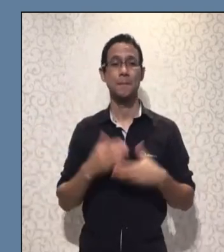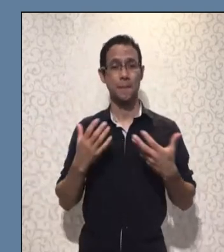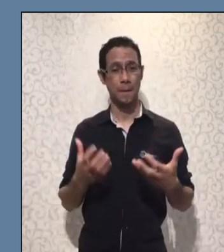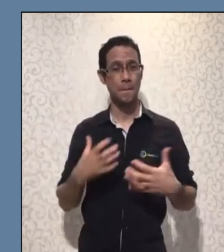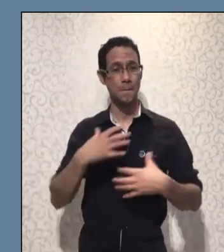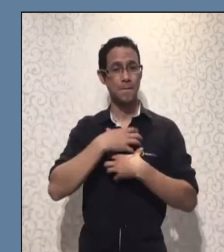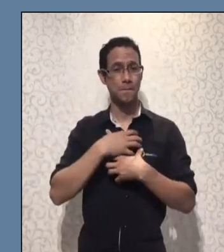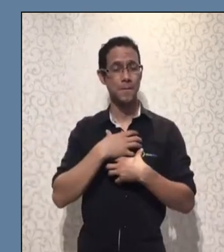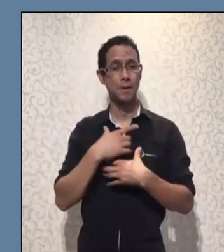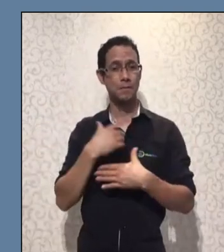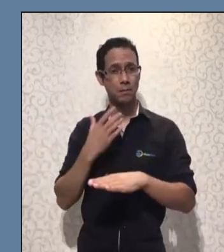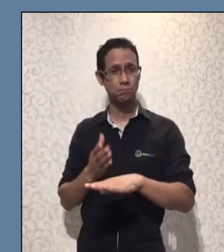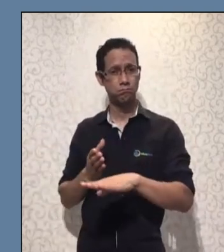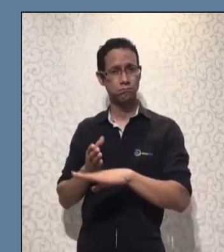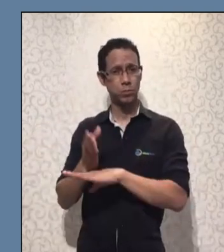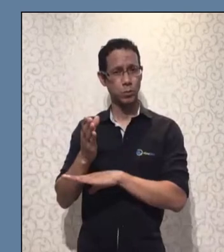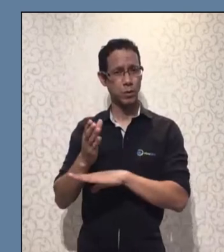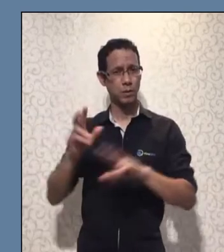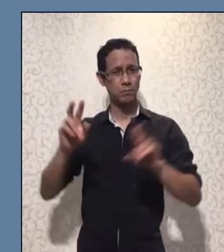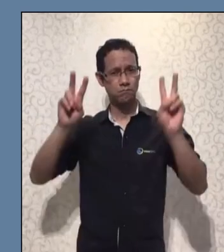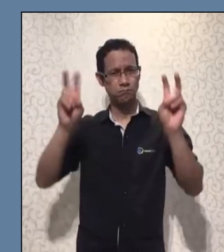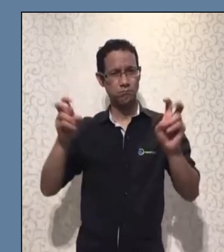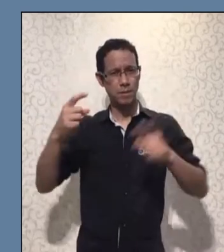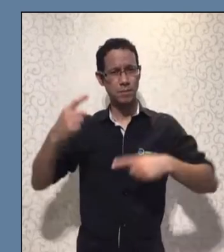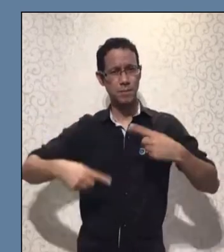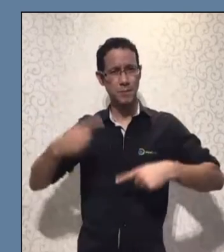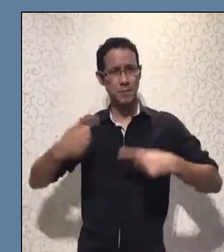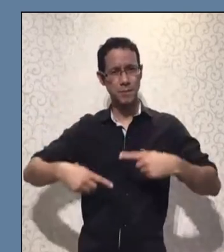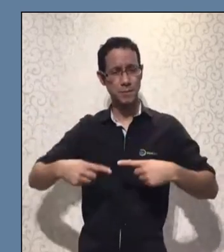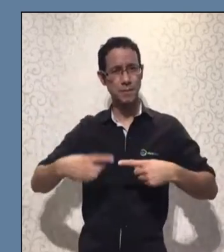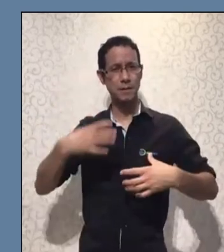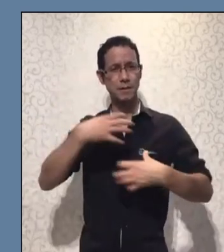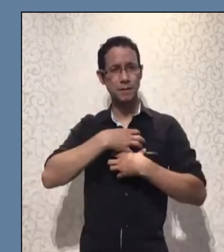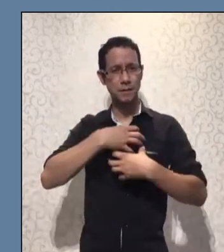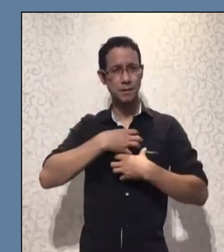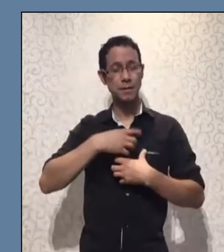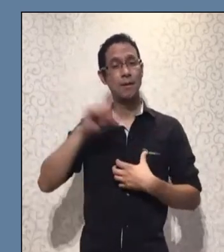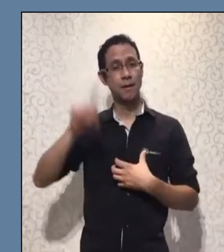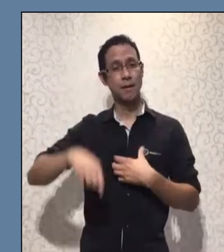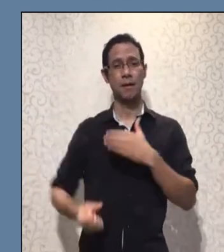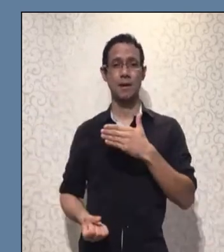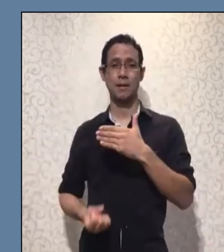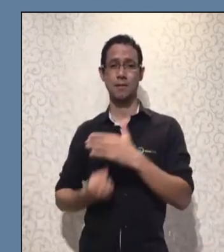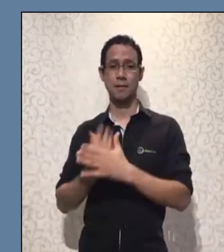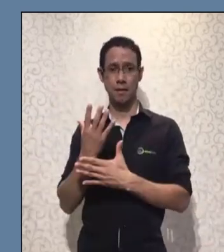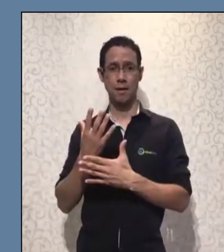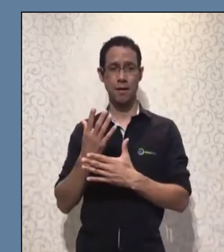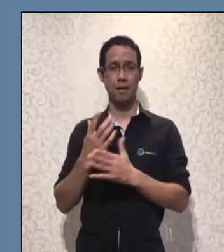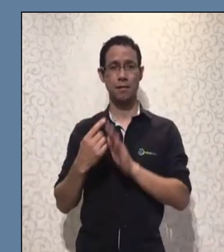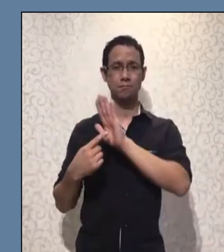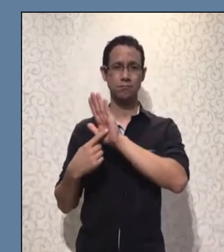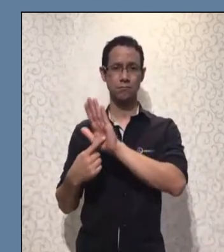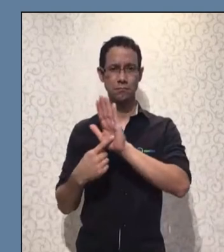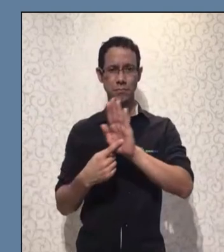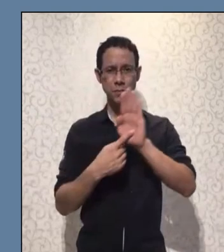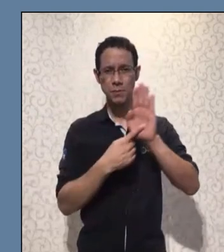dimensão política desse acervo foi criar determinadas exposições em